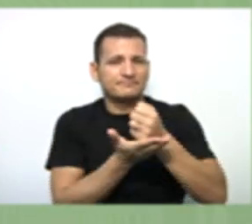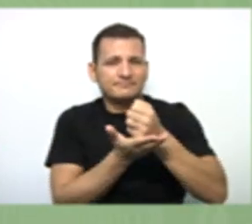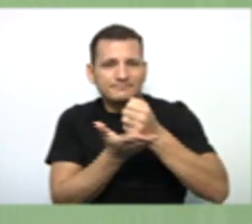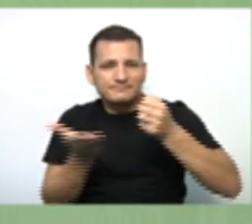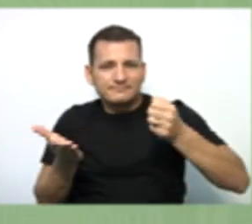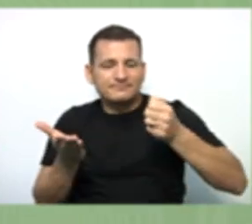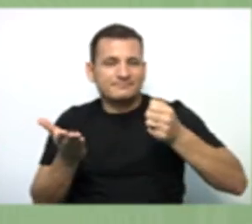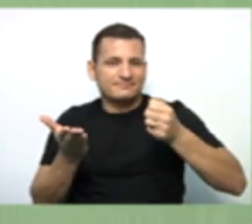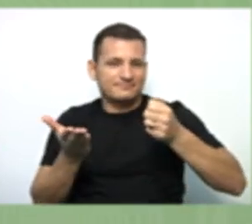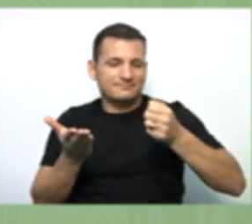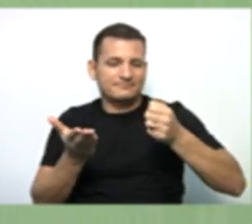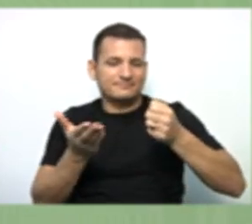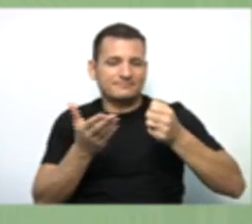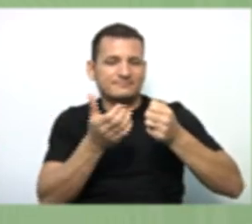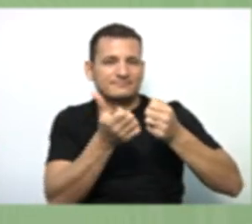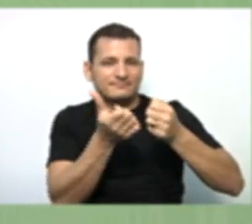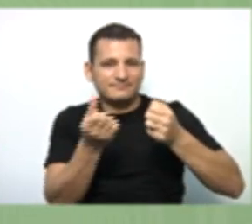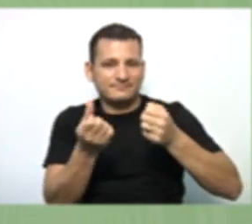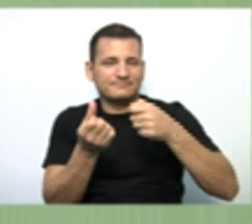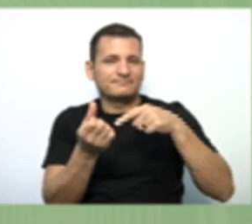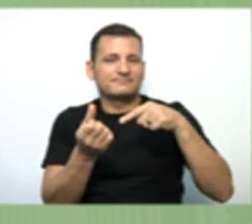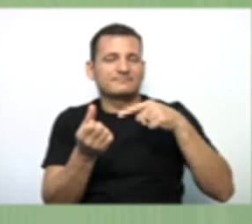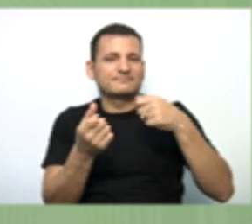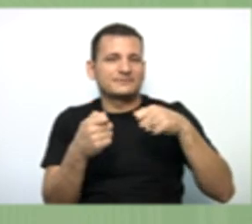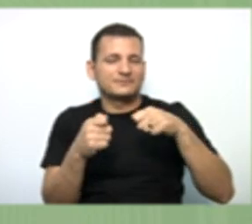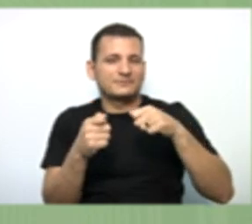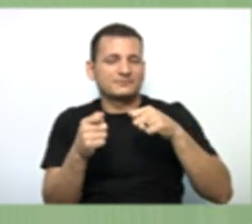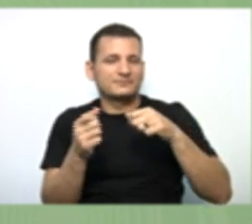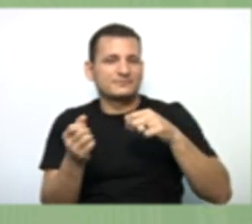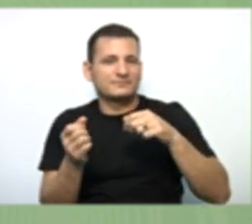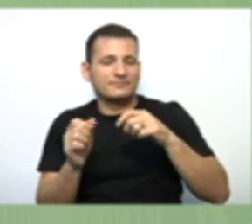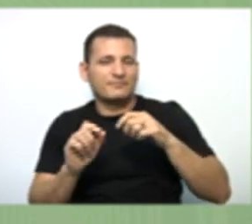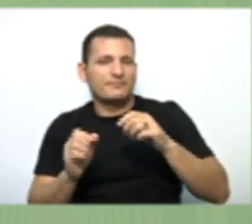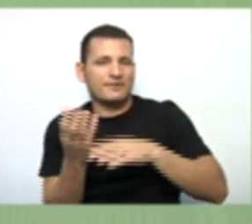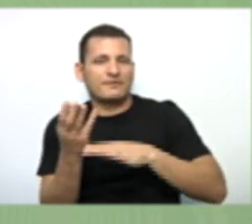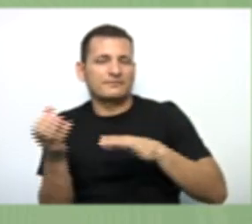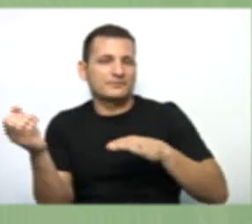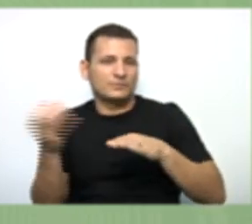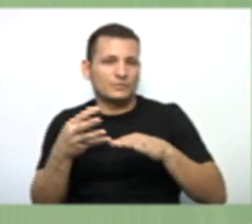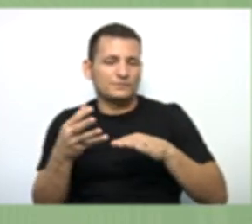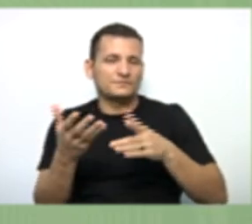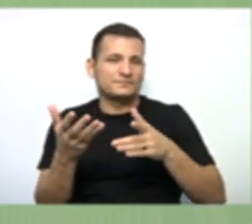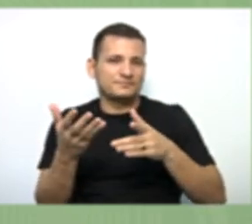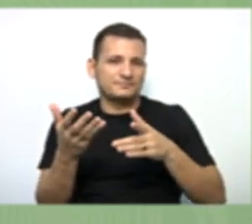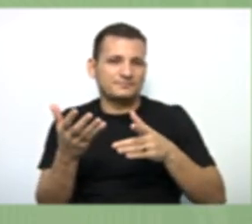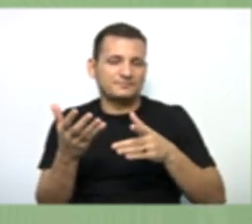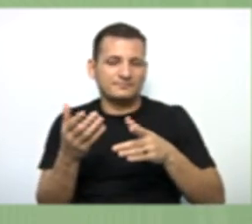criar novos caracteres. Mas para não criar um caractere